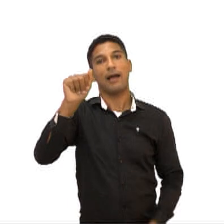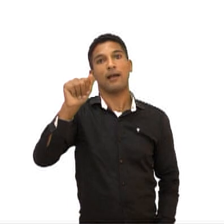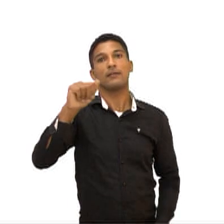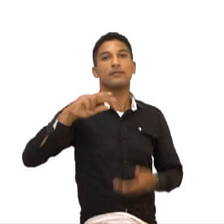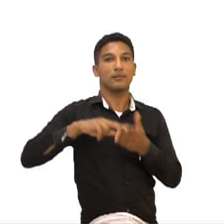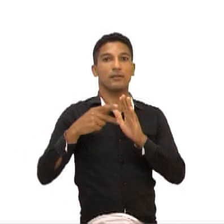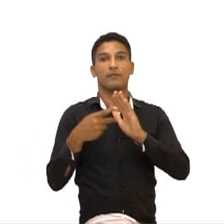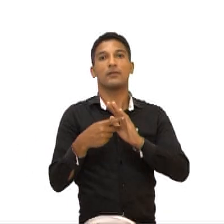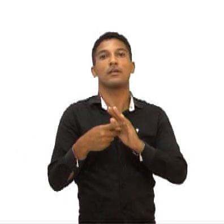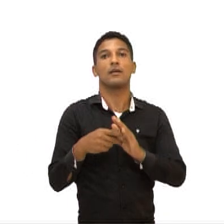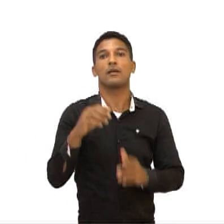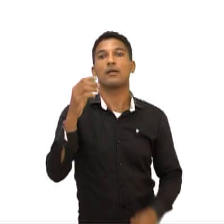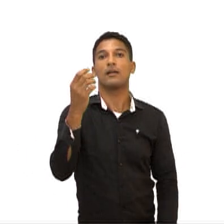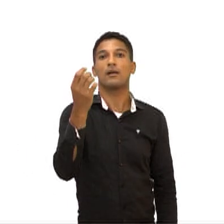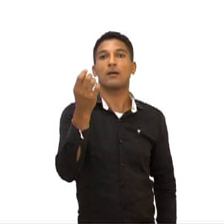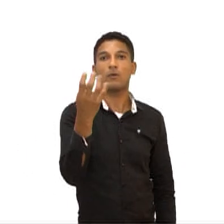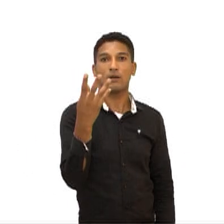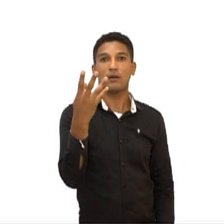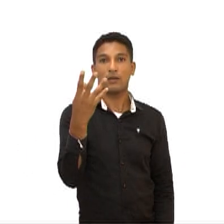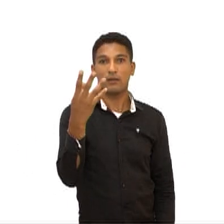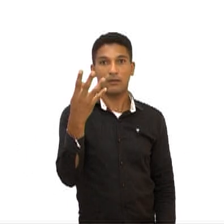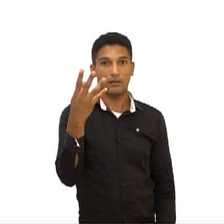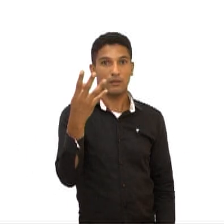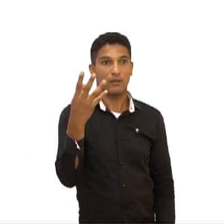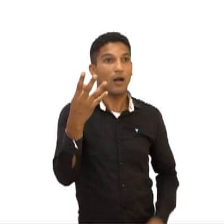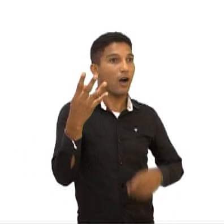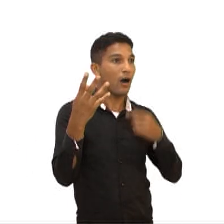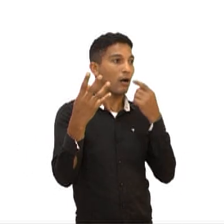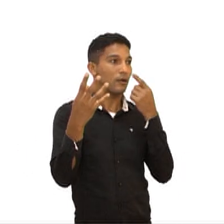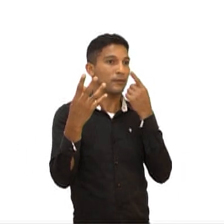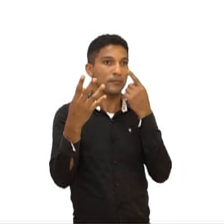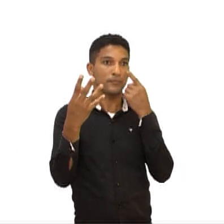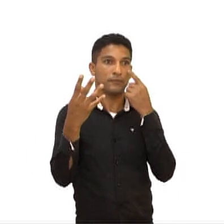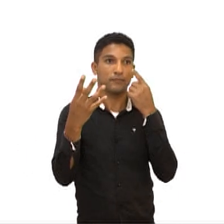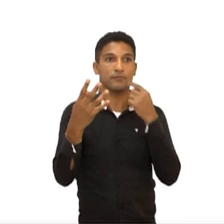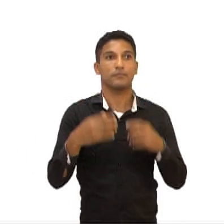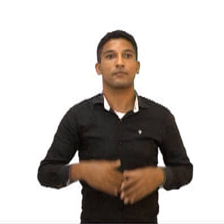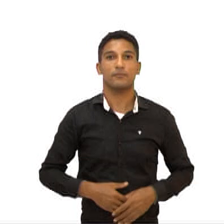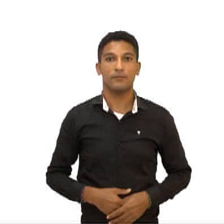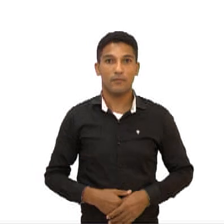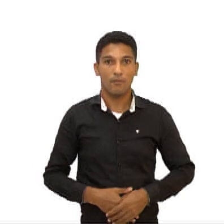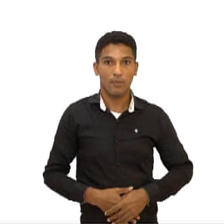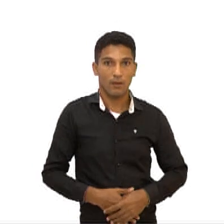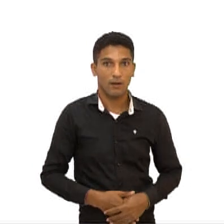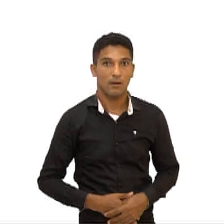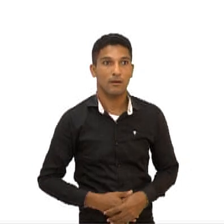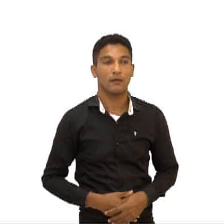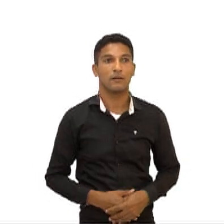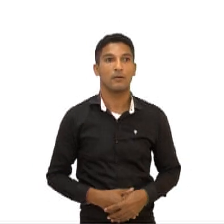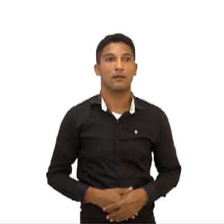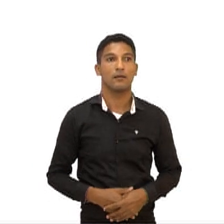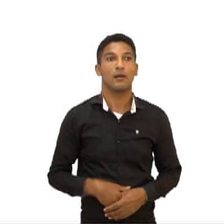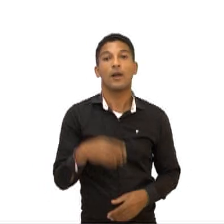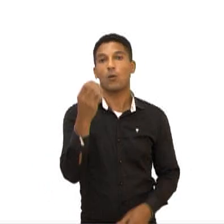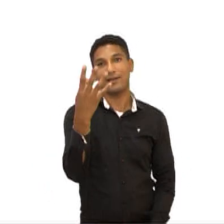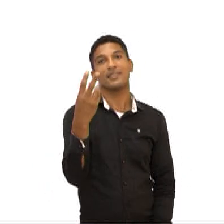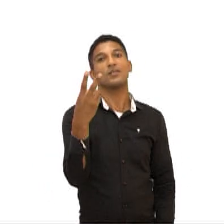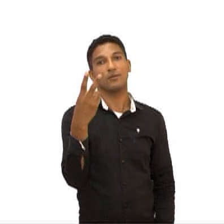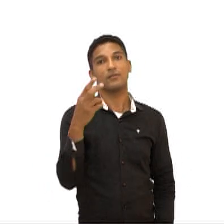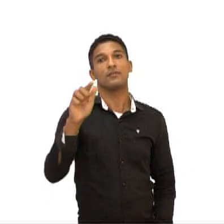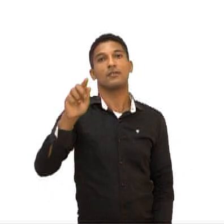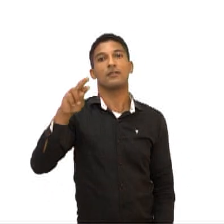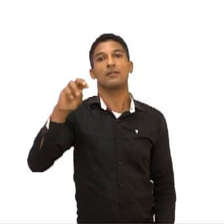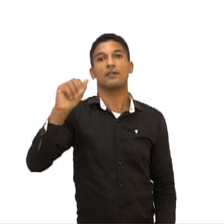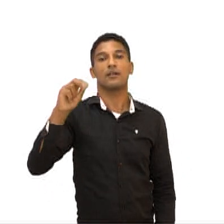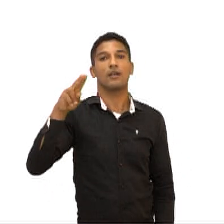graus. Agora vamos para mais um exercício. Uma corda foi esticada